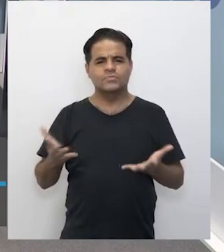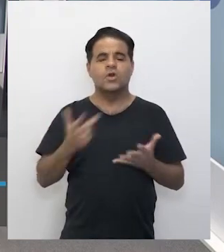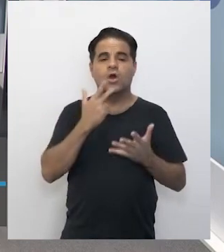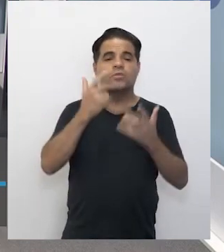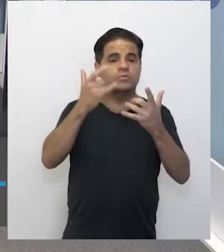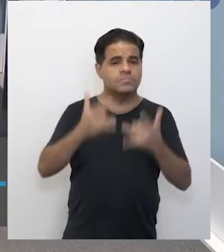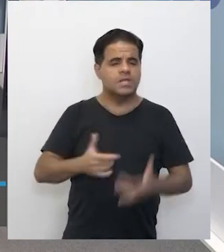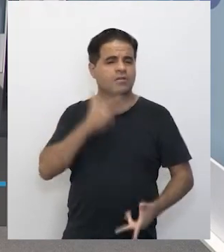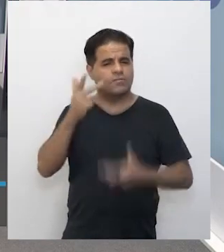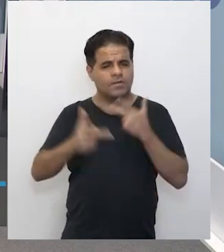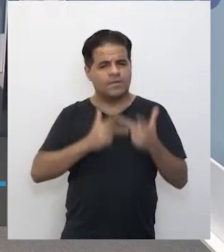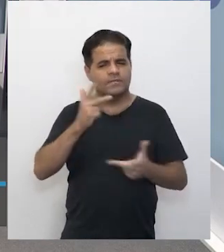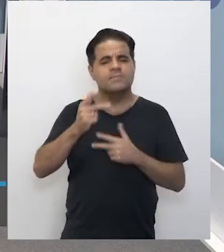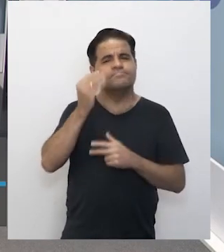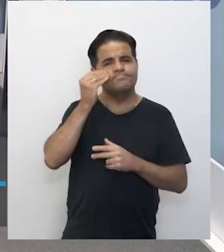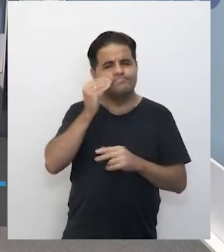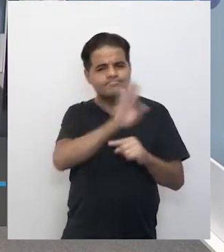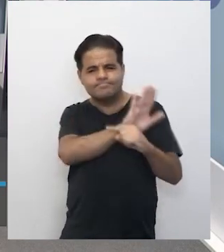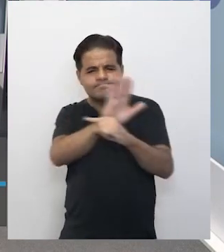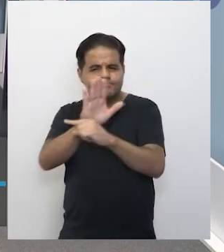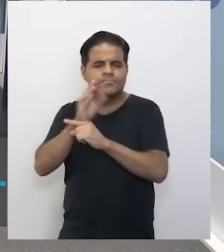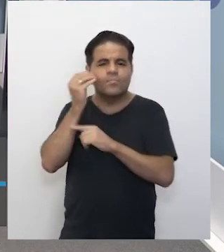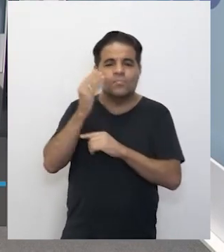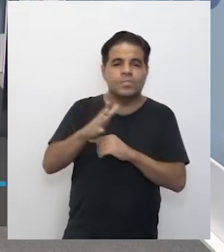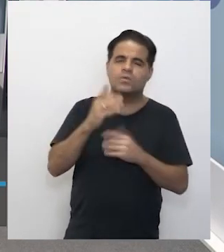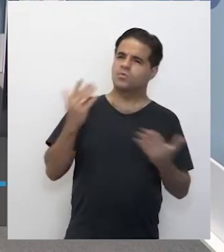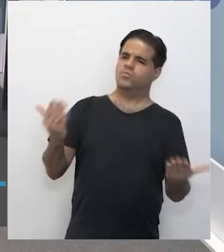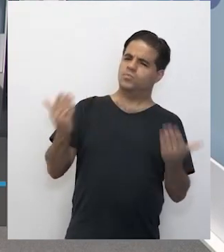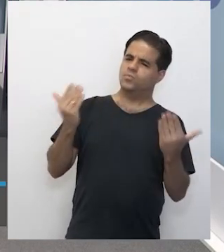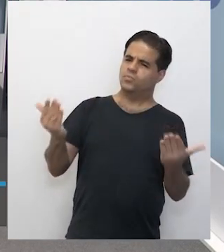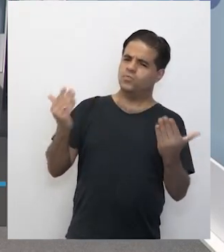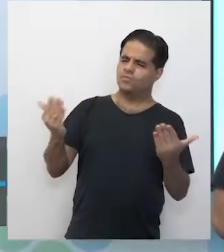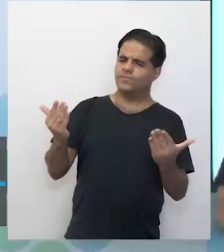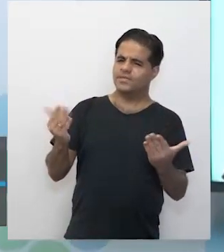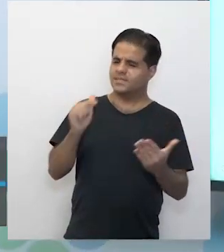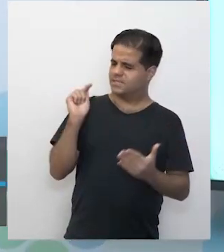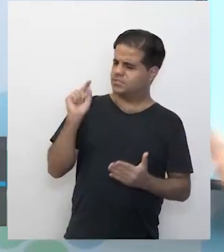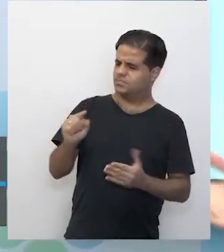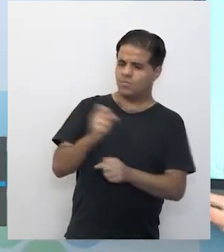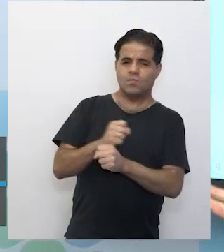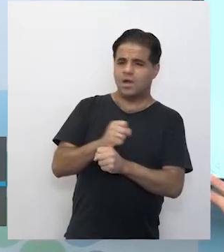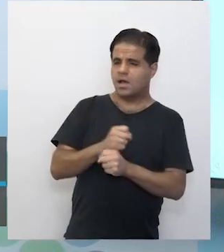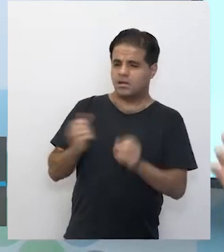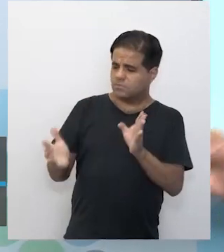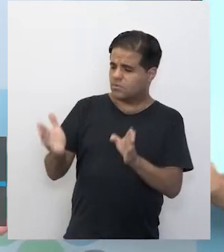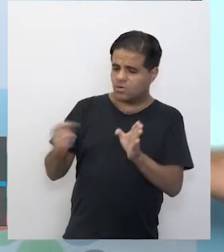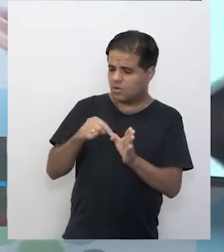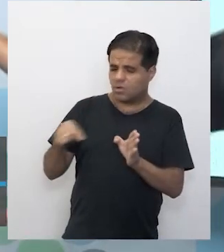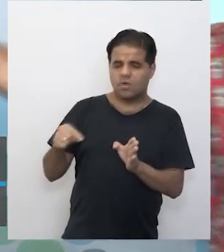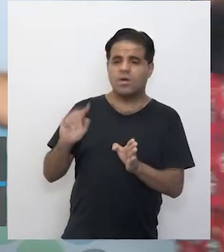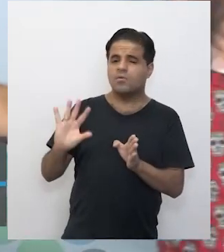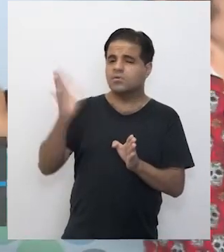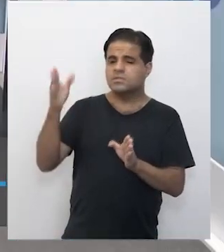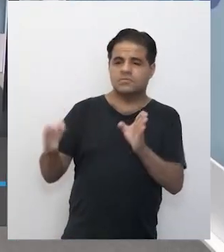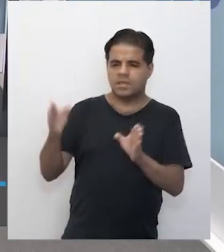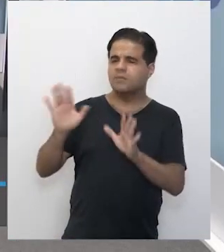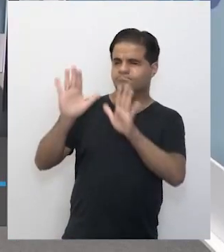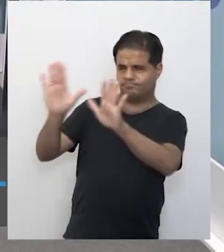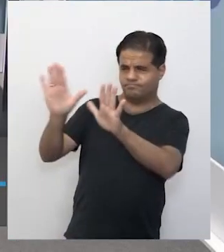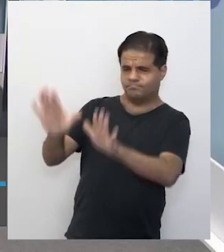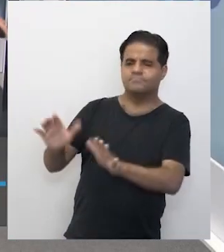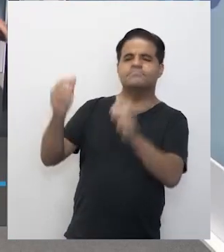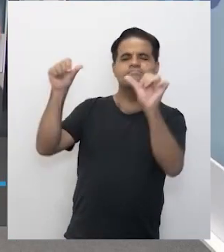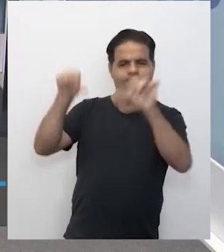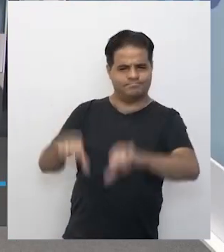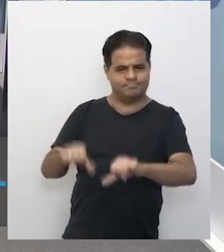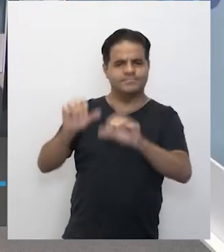falando, tentando colaborar com alguma coisa, mas eu ainda estou com dúvida. E esses 7 mil anos? Ainda não foi. Aconteceu com esses 7 mil anos. Calma que vai piorar.